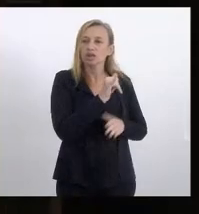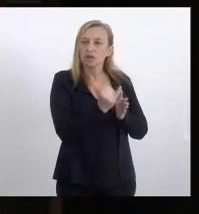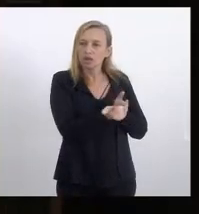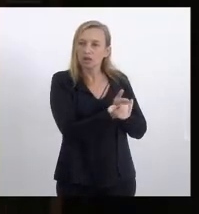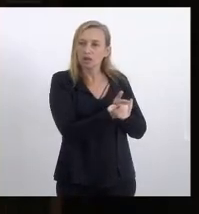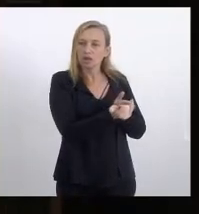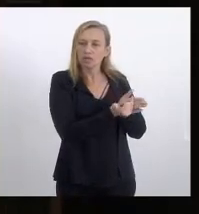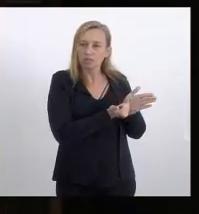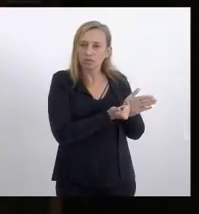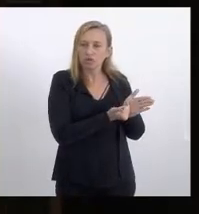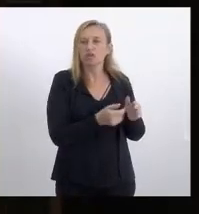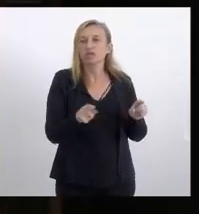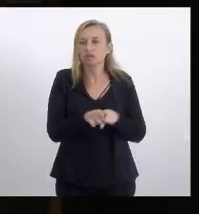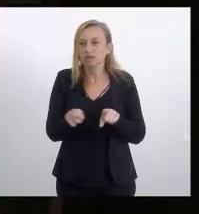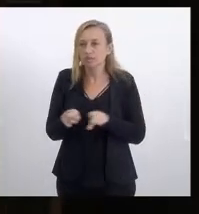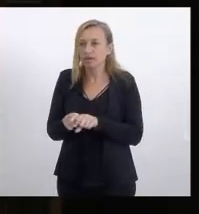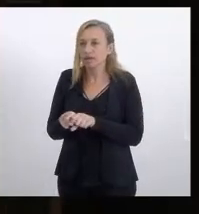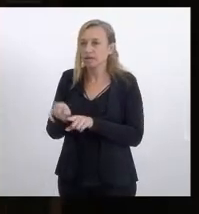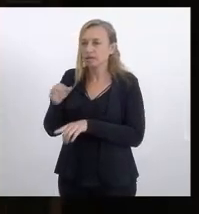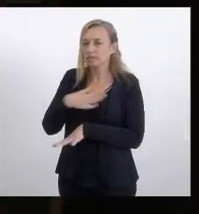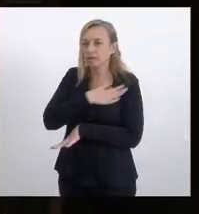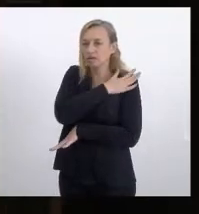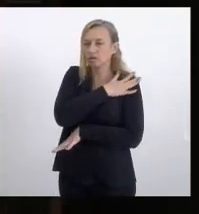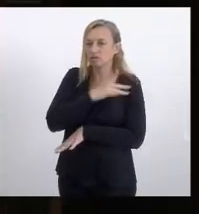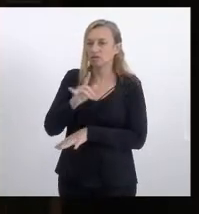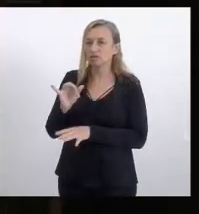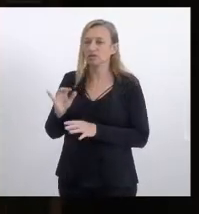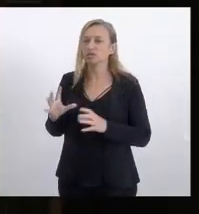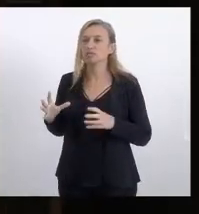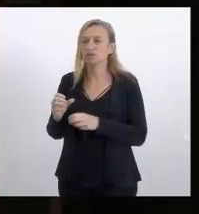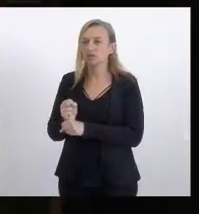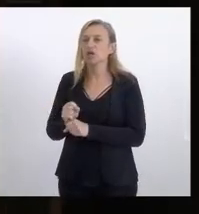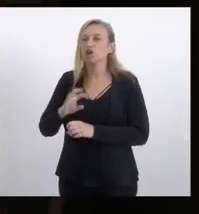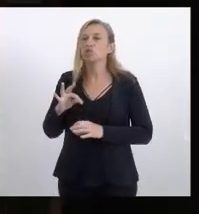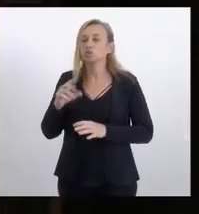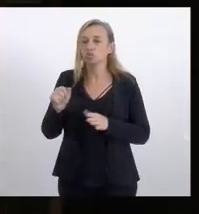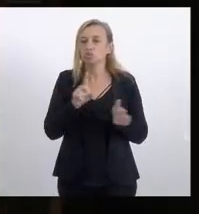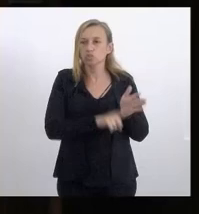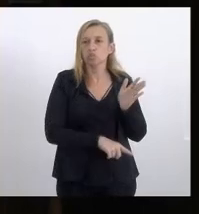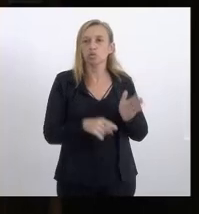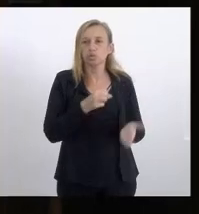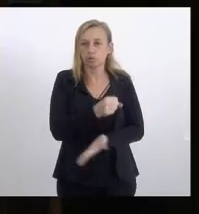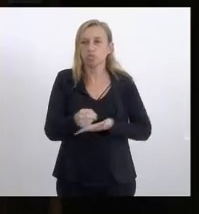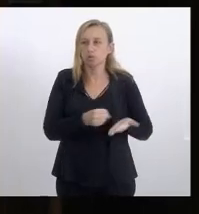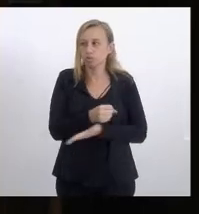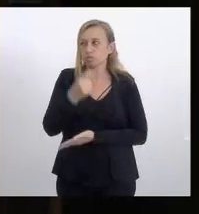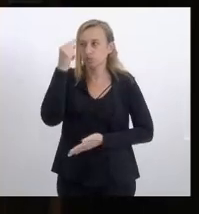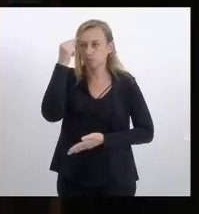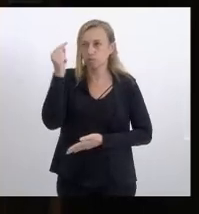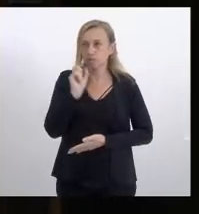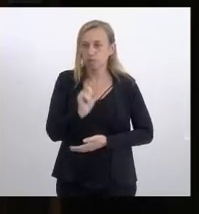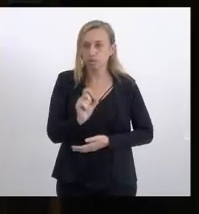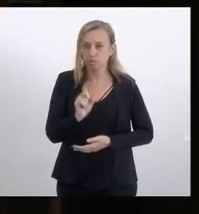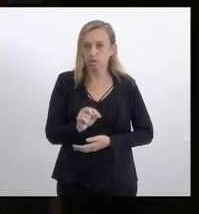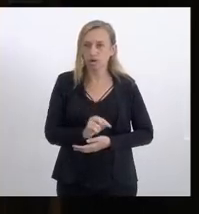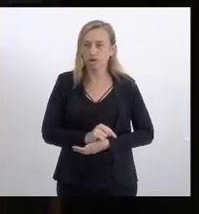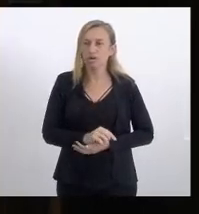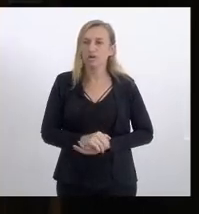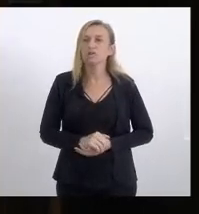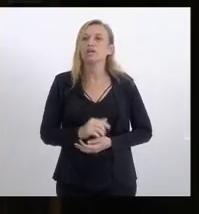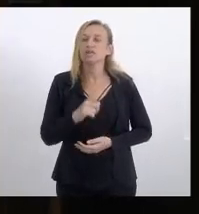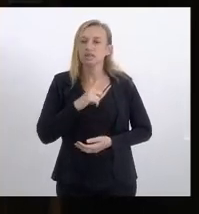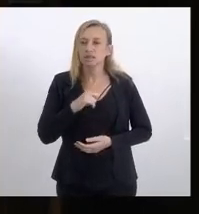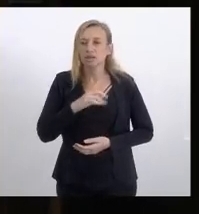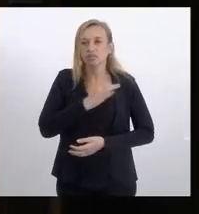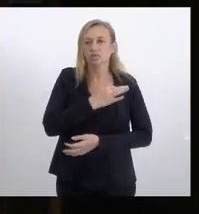quanto para a contribuição militar tudo vai entrar por descontos então basicamente A ideia é o seguinte nós estamos militar